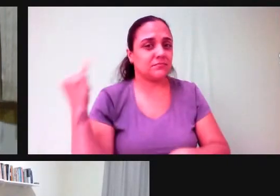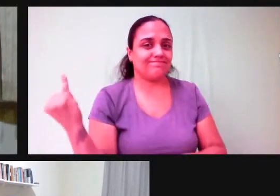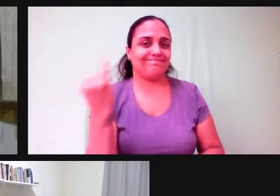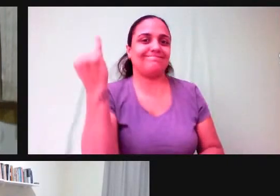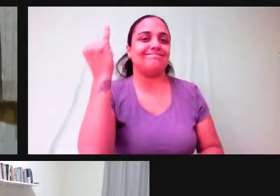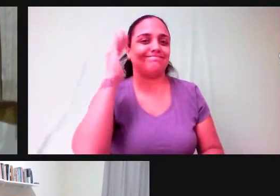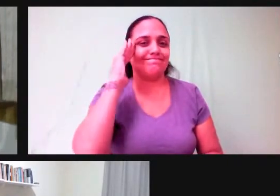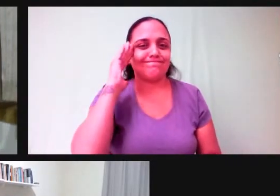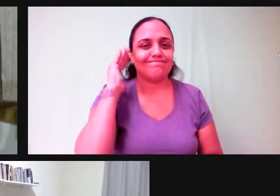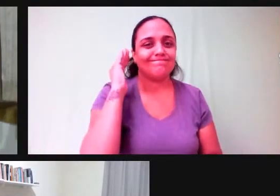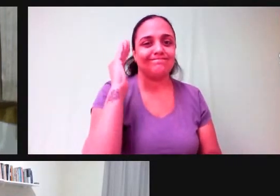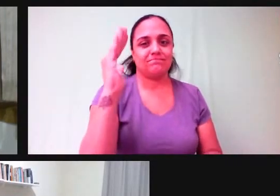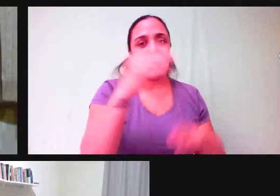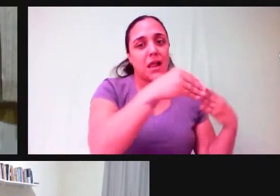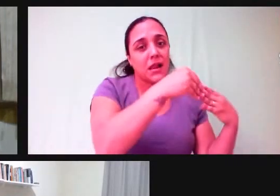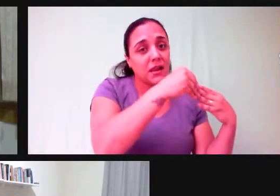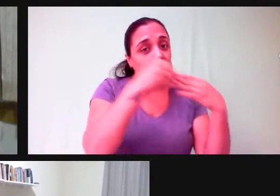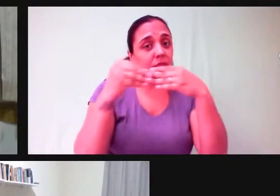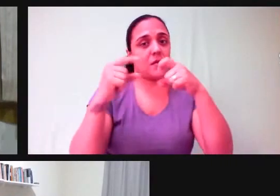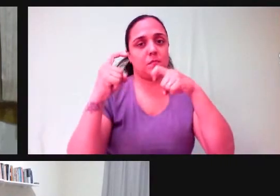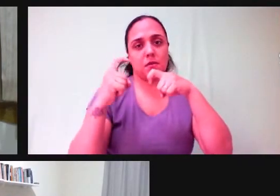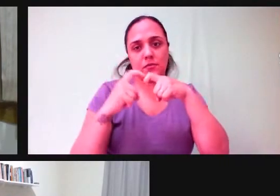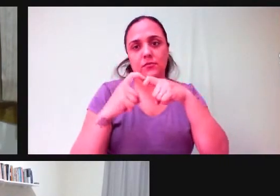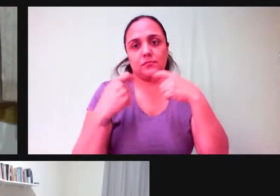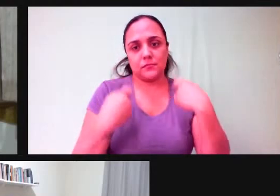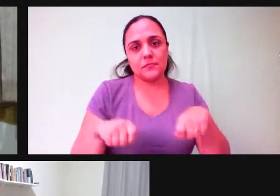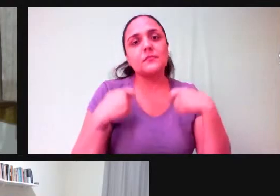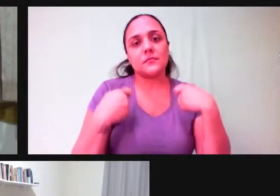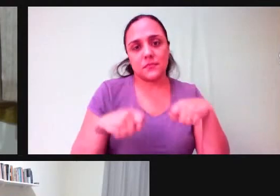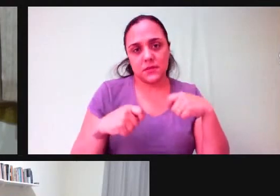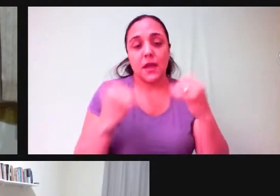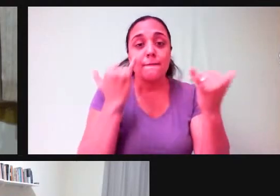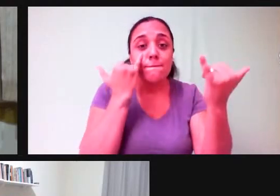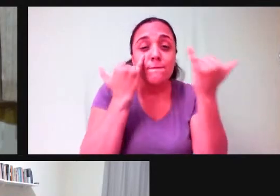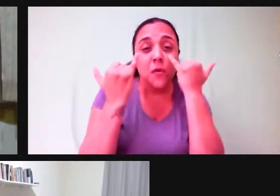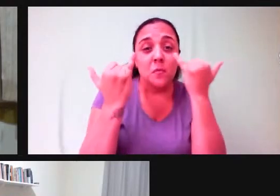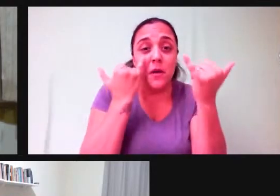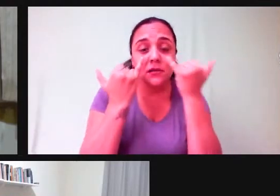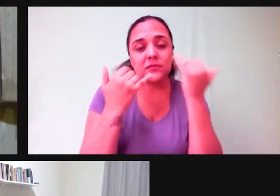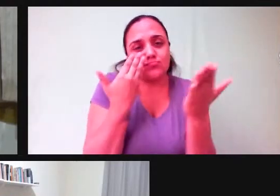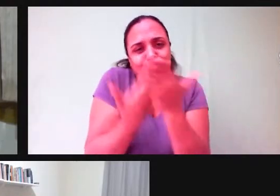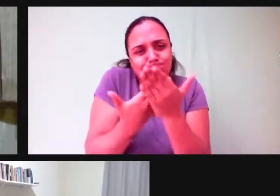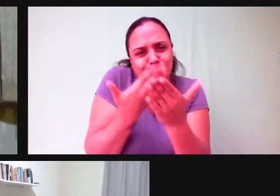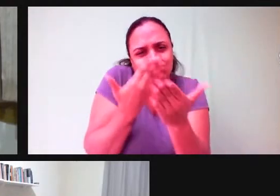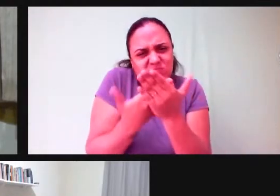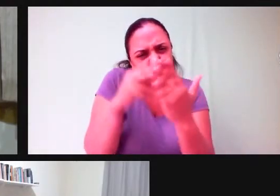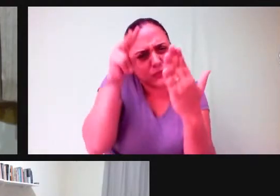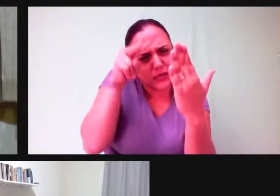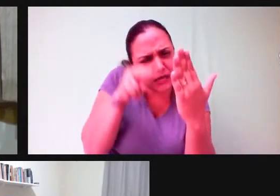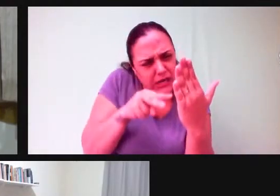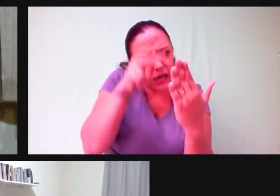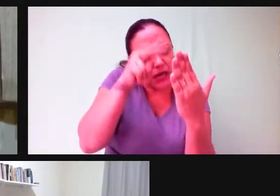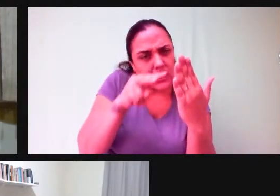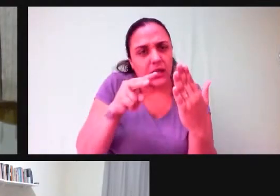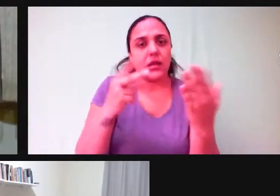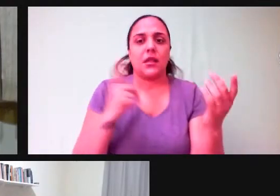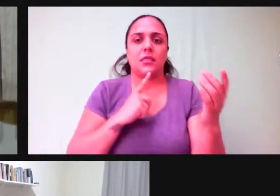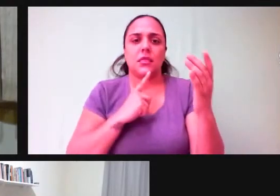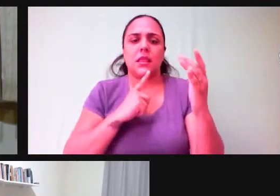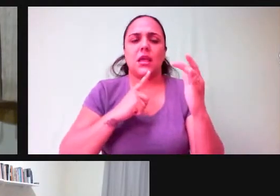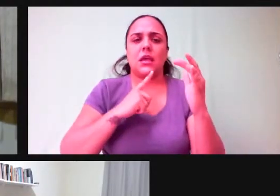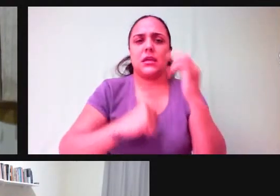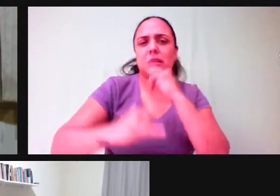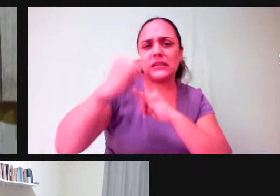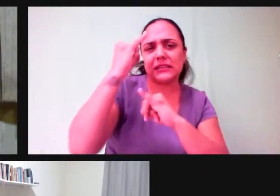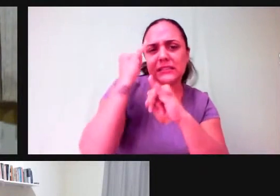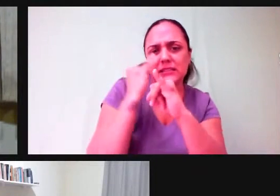se preparar. Então, hoje nós temos muito acesso à informação, nós temos redes sociais, né?